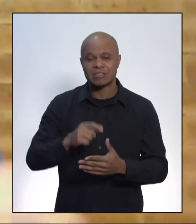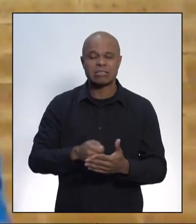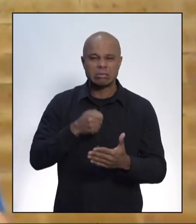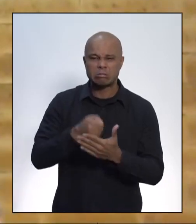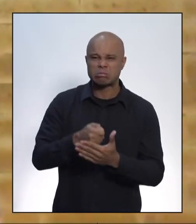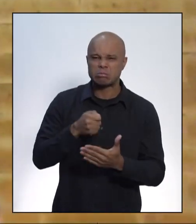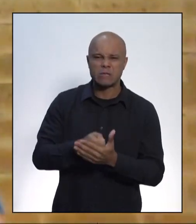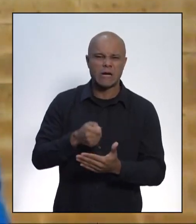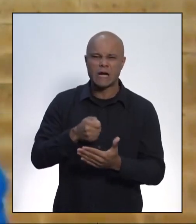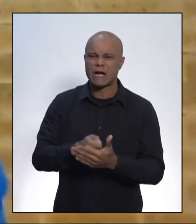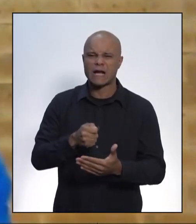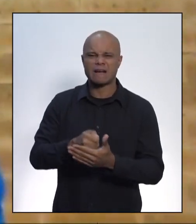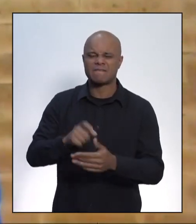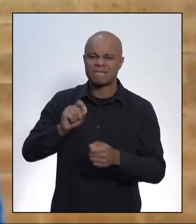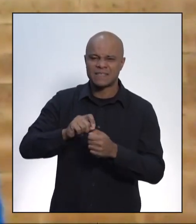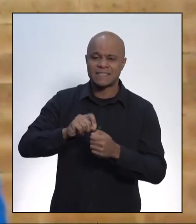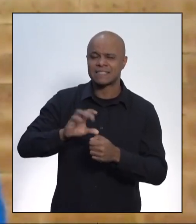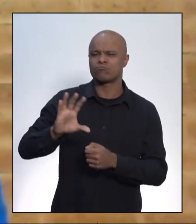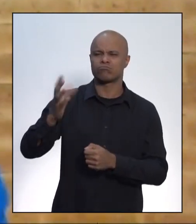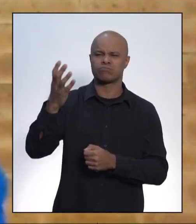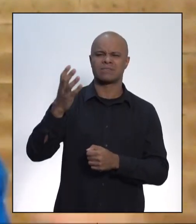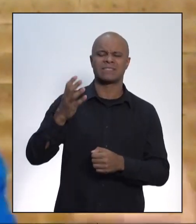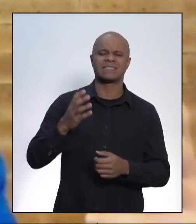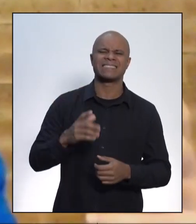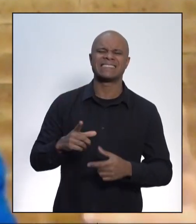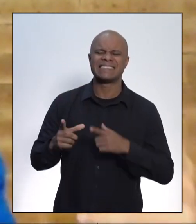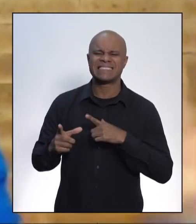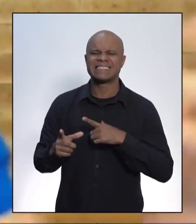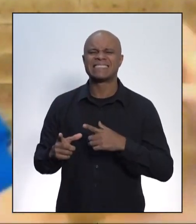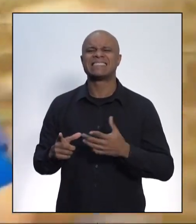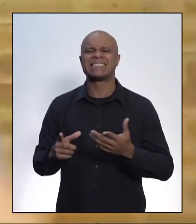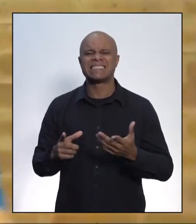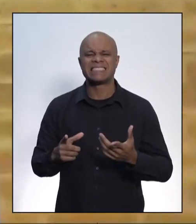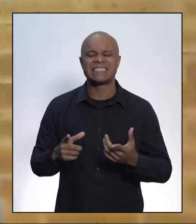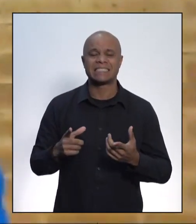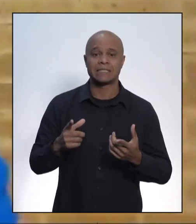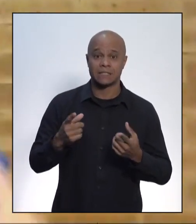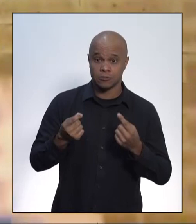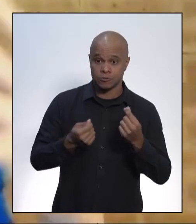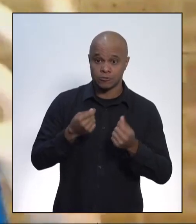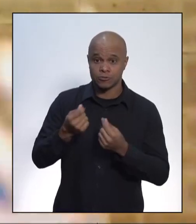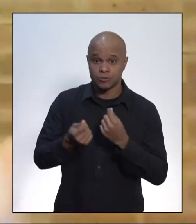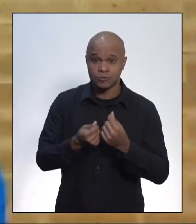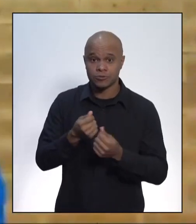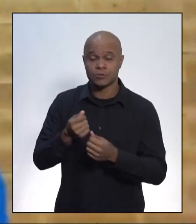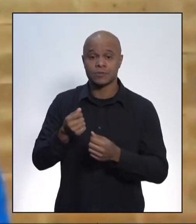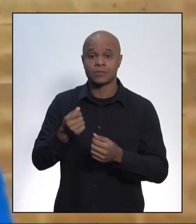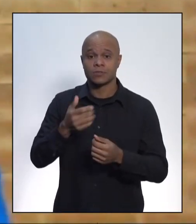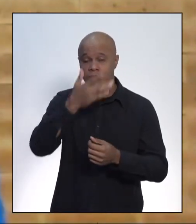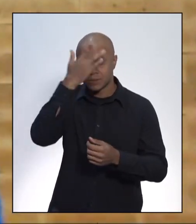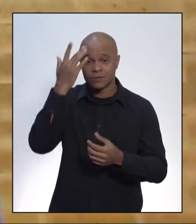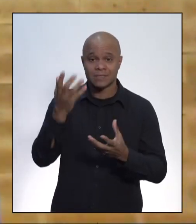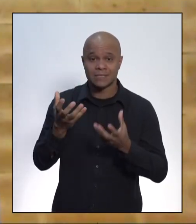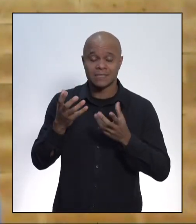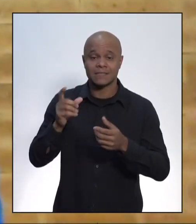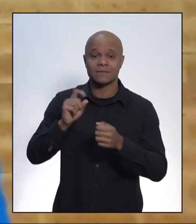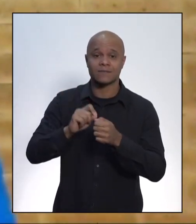né, de fazer a coisa acontecer, né, tinha muito dinheiro de investidor em jogo.